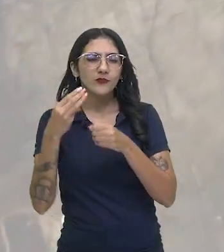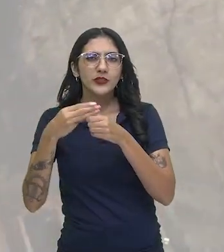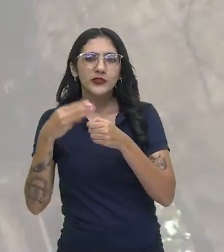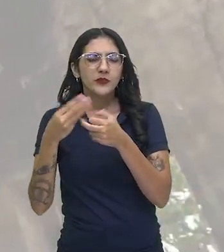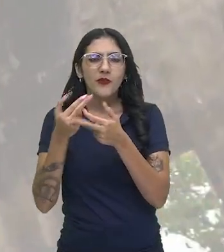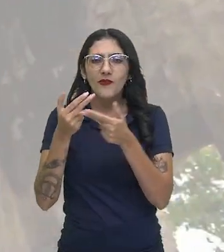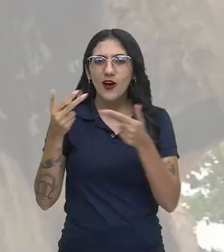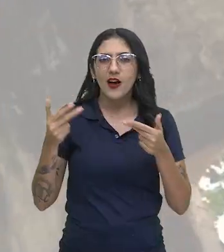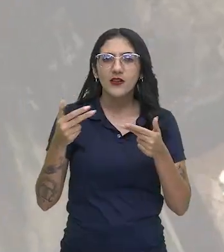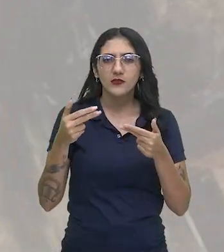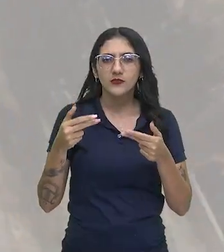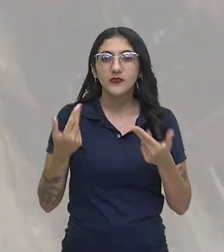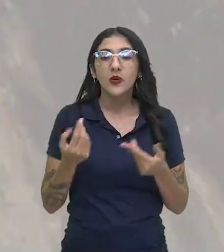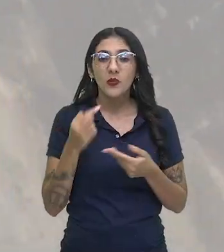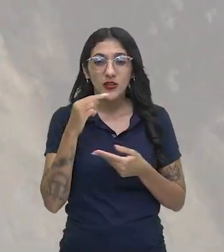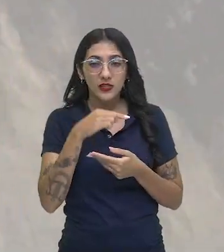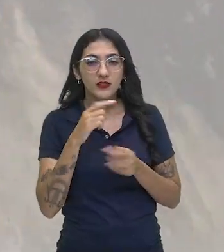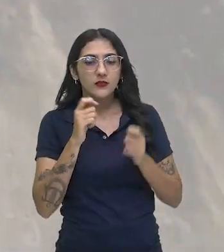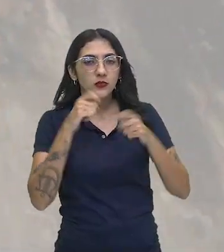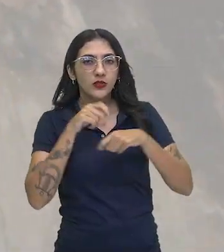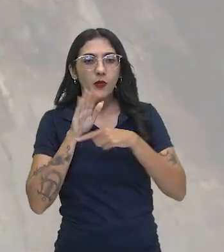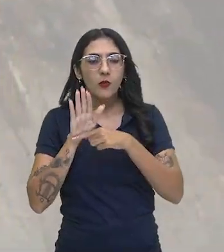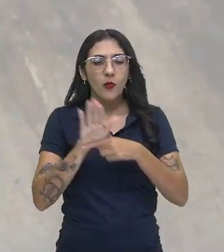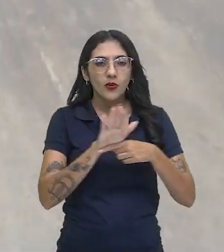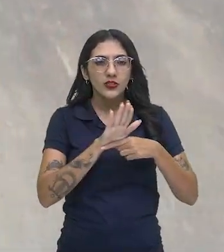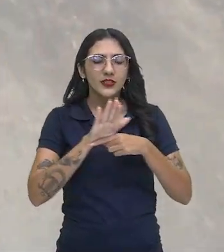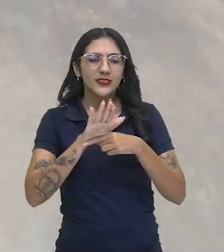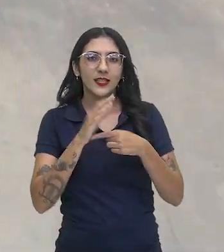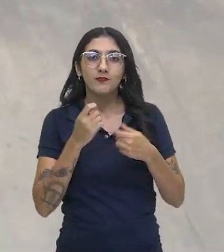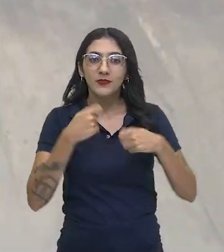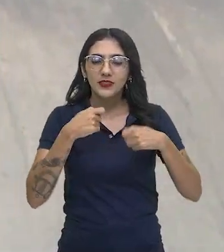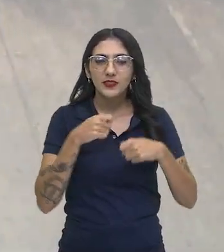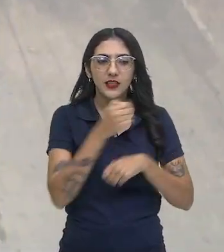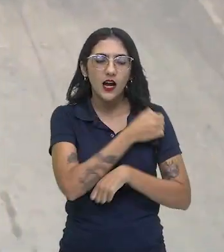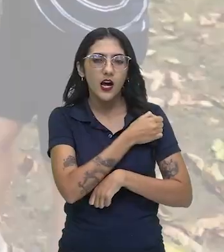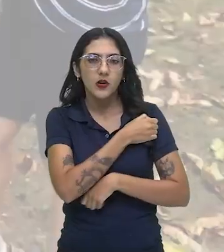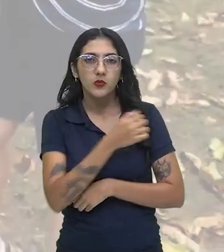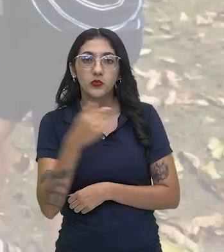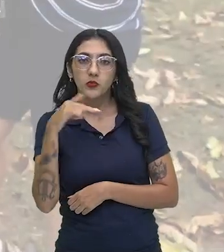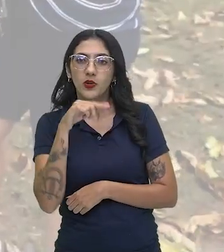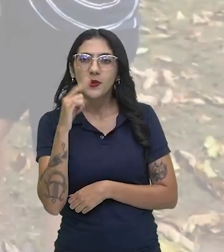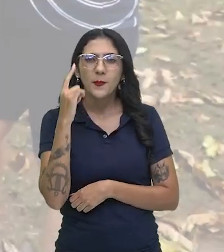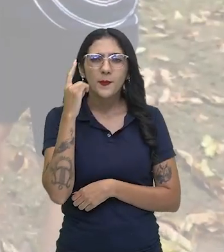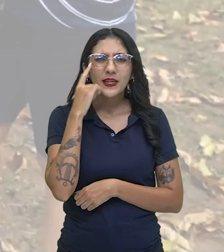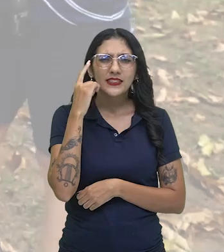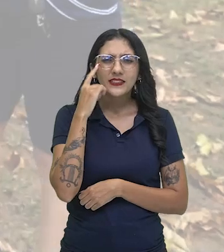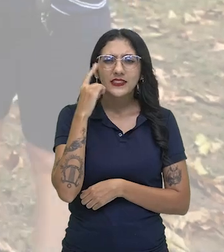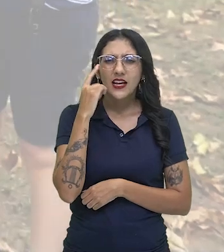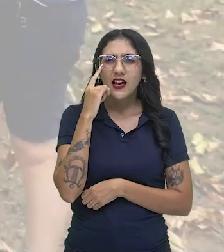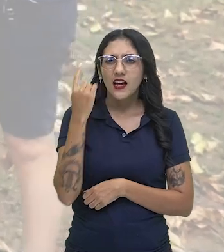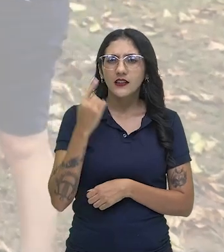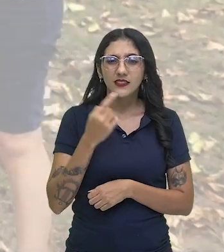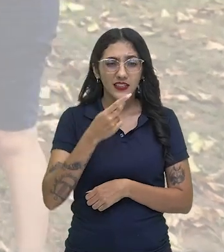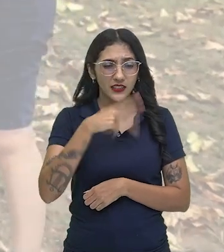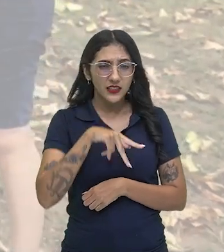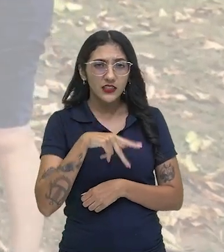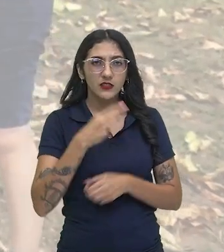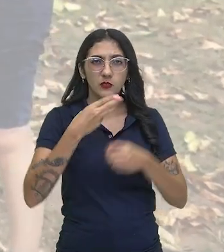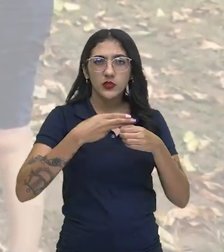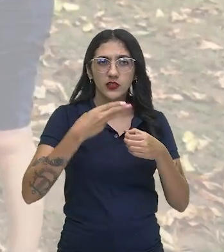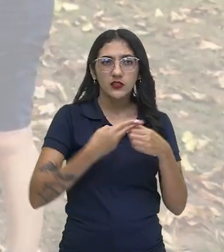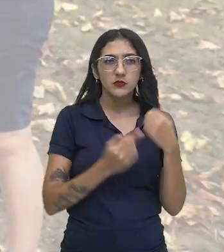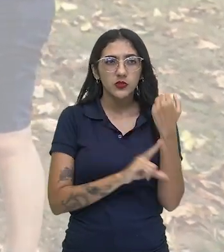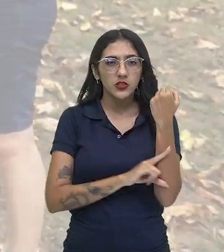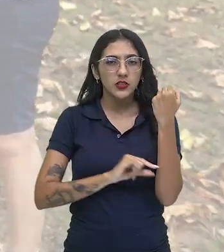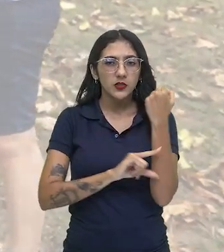E isso nós vamos ter que mostrar, fazer o nosso aluno refletir nesse momento, né, da UCA, não só aqui no Iranduba, mas em